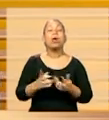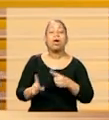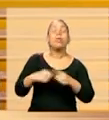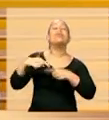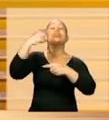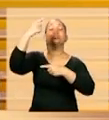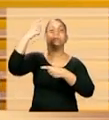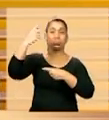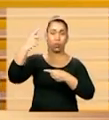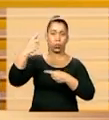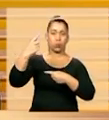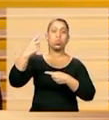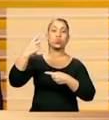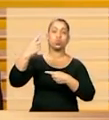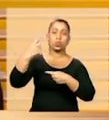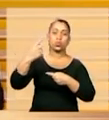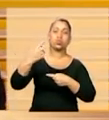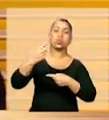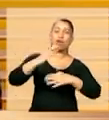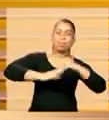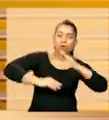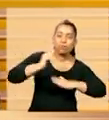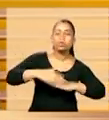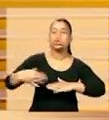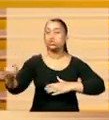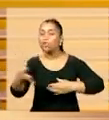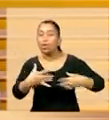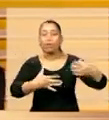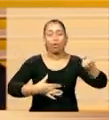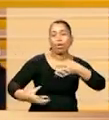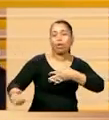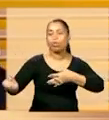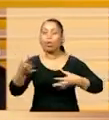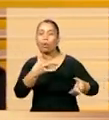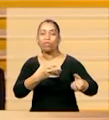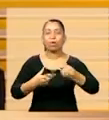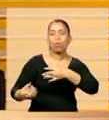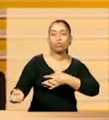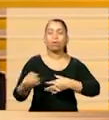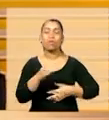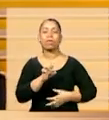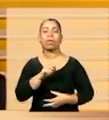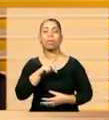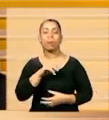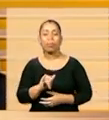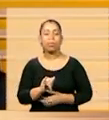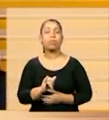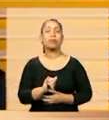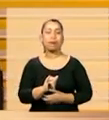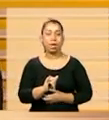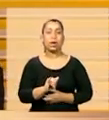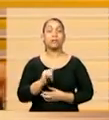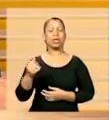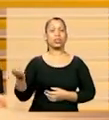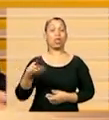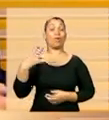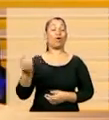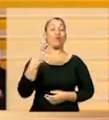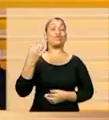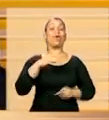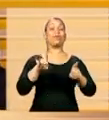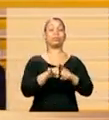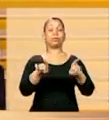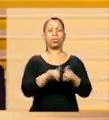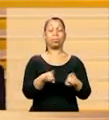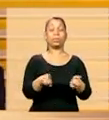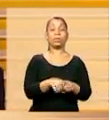profissões, os equipamentos, as EPIs, elas têm se modernizado, tem surgido coisa nova, tem coisa que usava muito antigamente